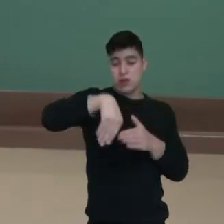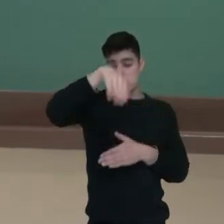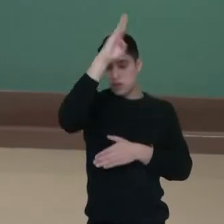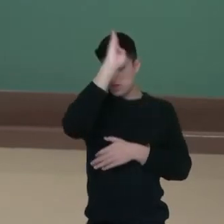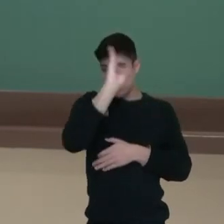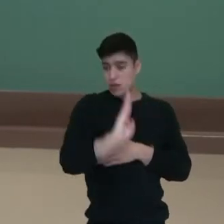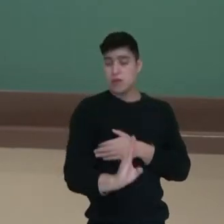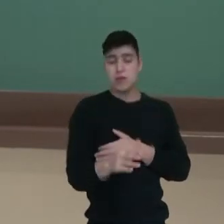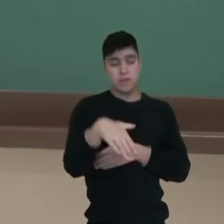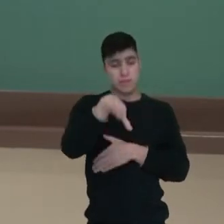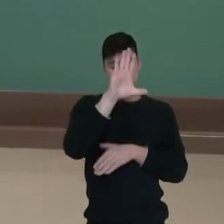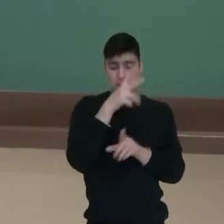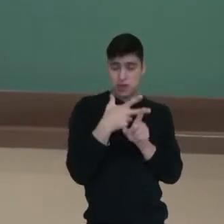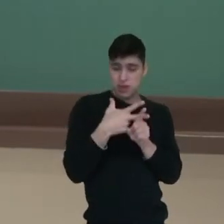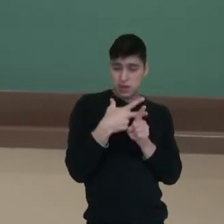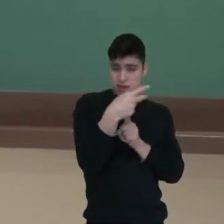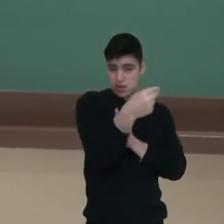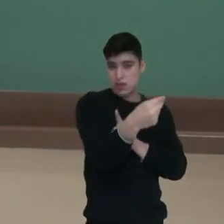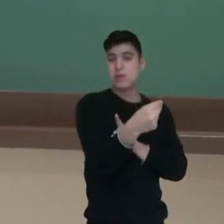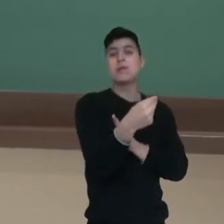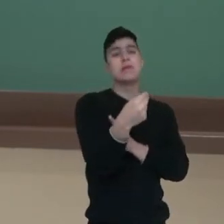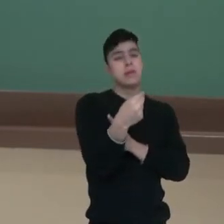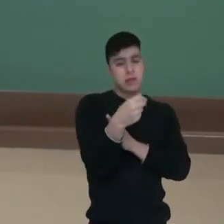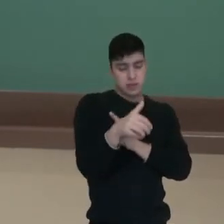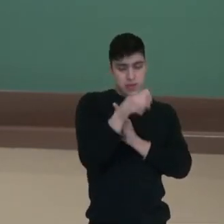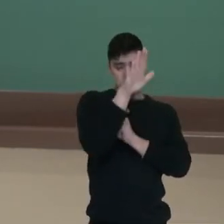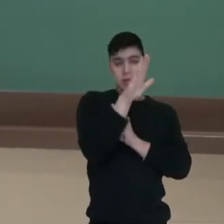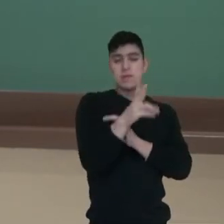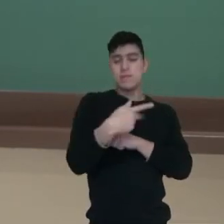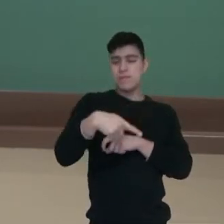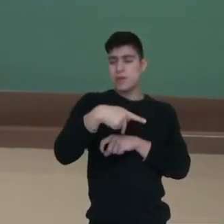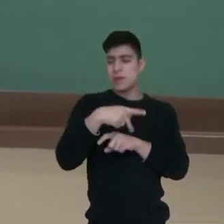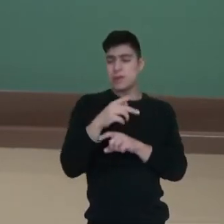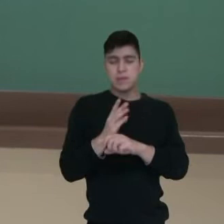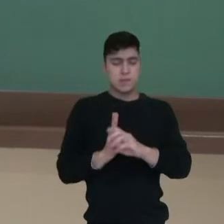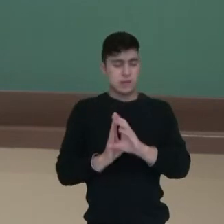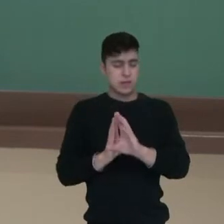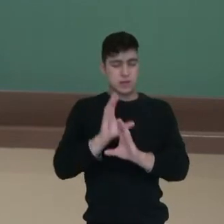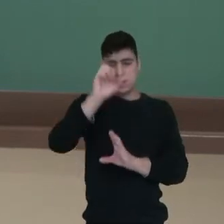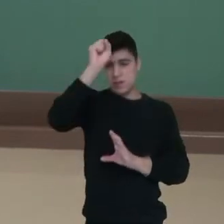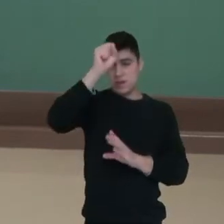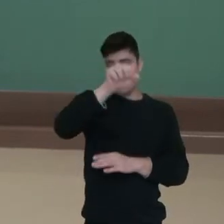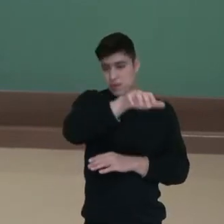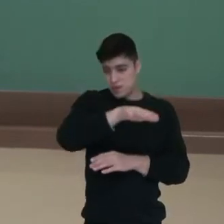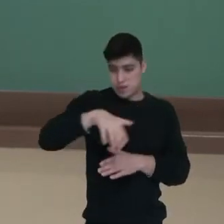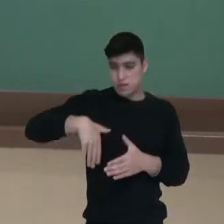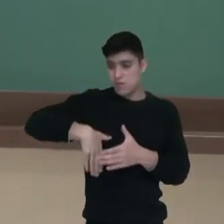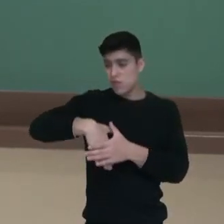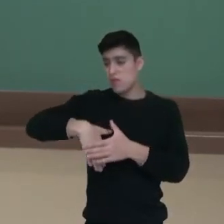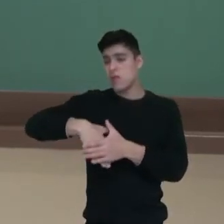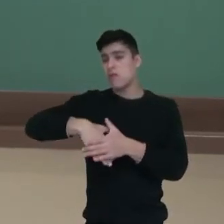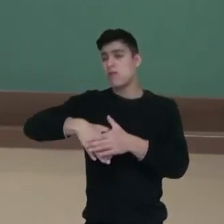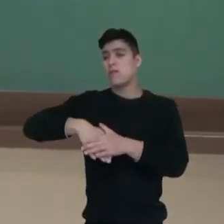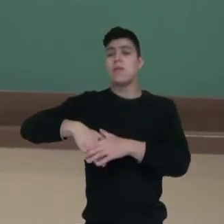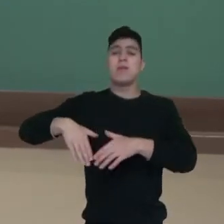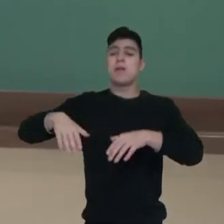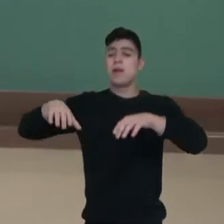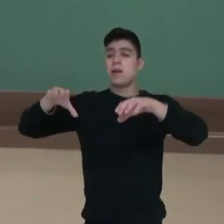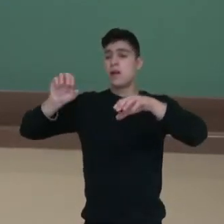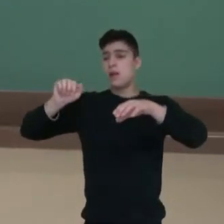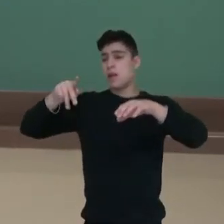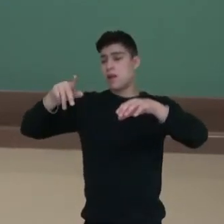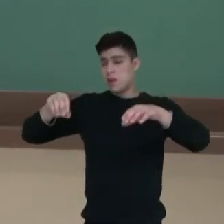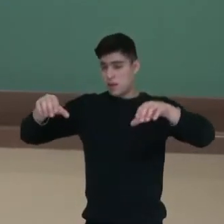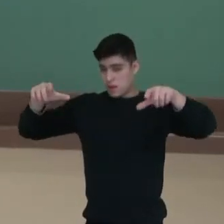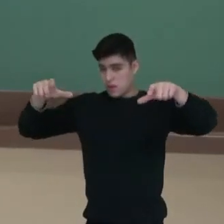somos atletas destaques, né? País destaque, tanto no futebol de campo, como no